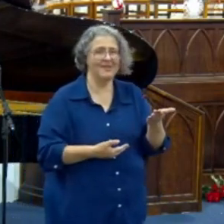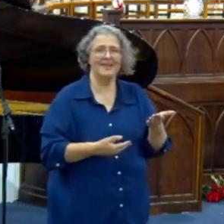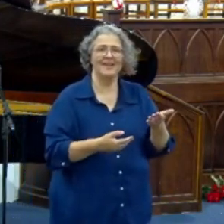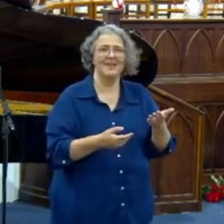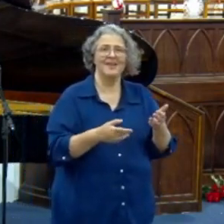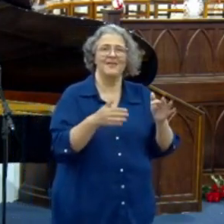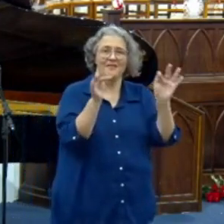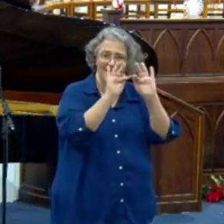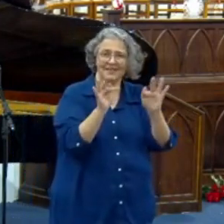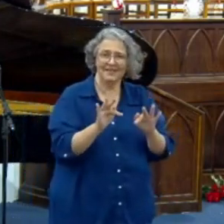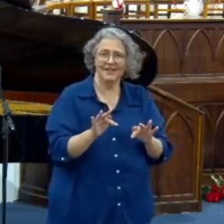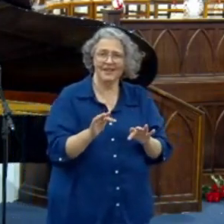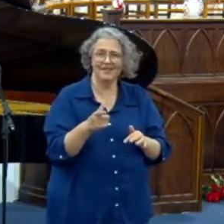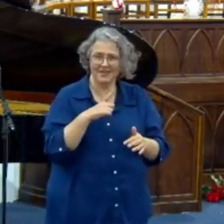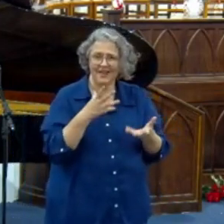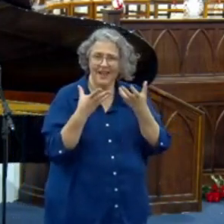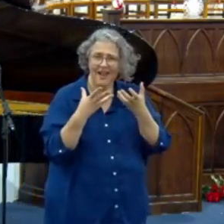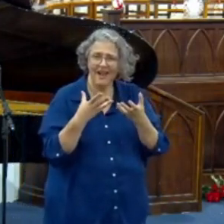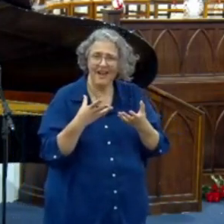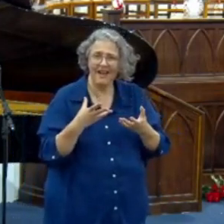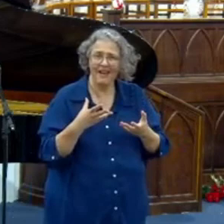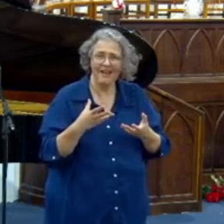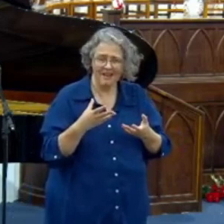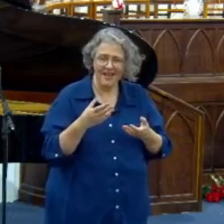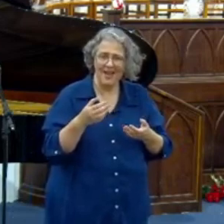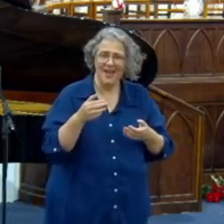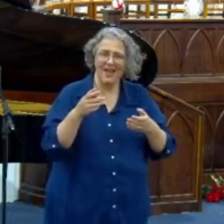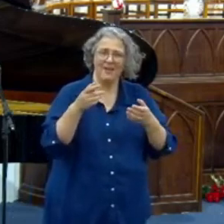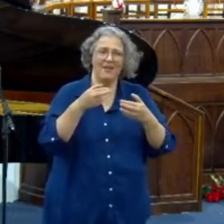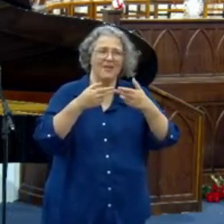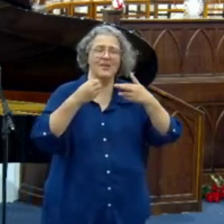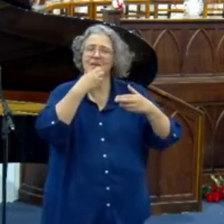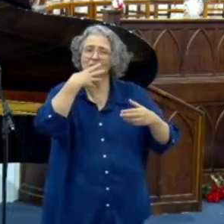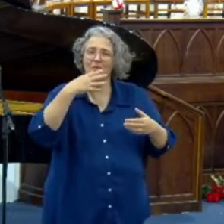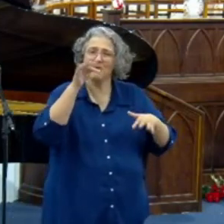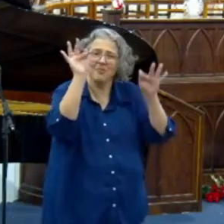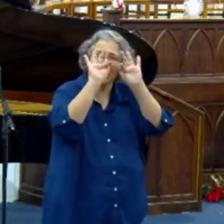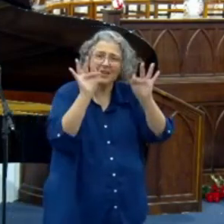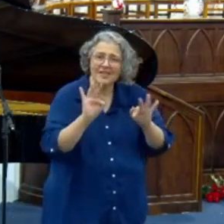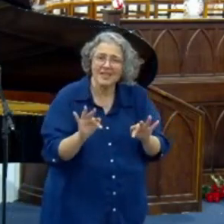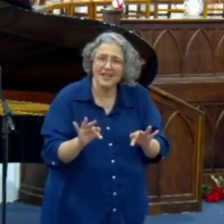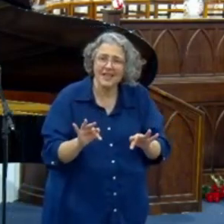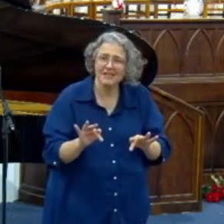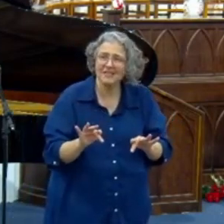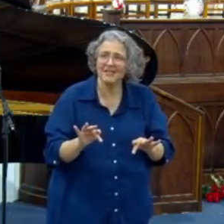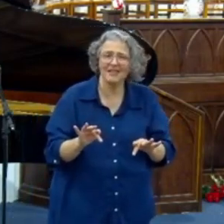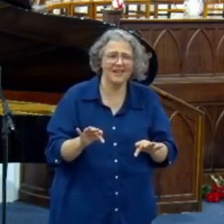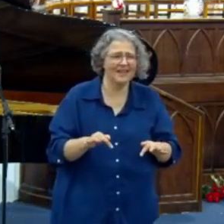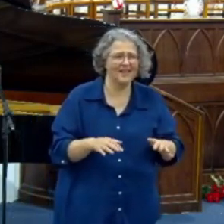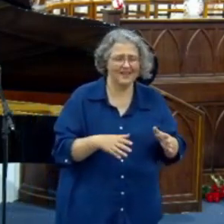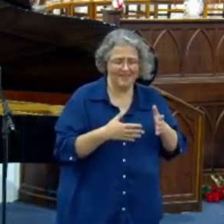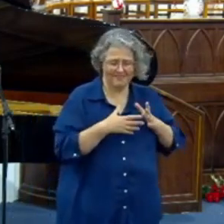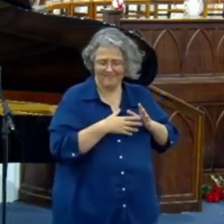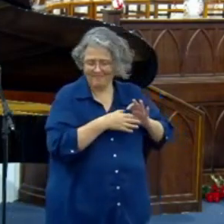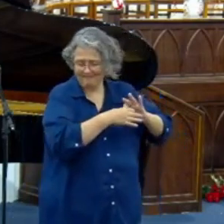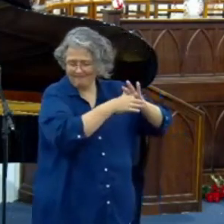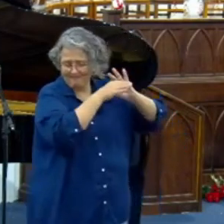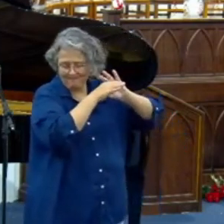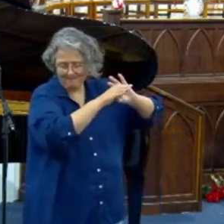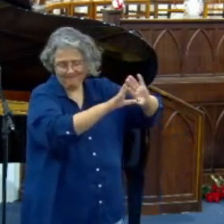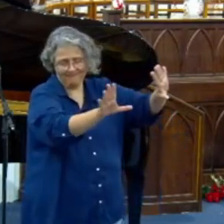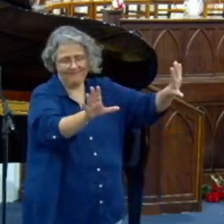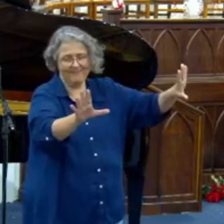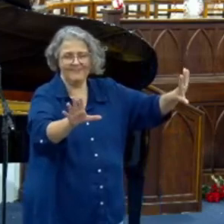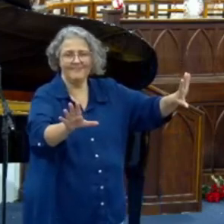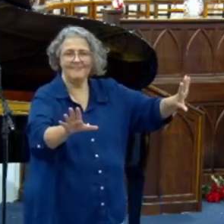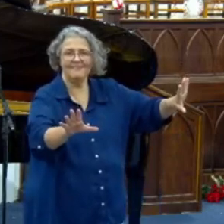desapego. Pessoas muito apegadas são pessoas que se magoam com muita facilidade. Às vezes não é só apego a uma riqueza